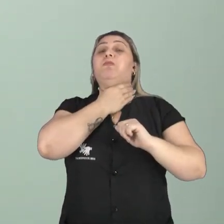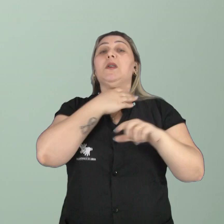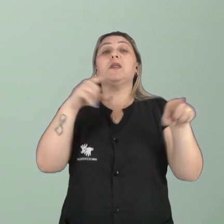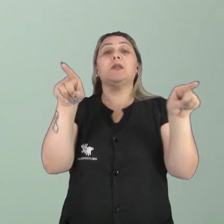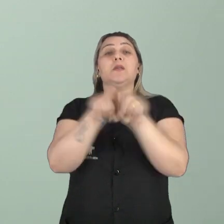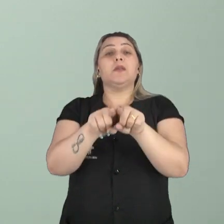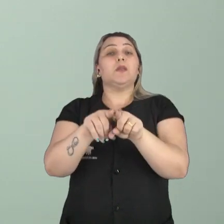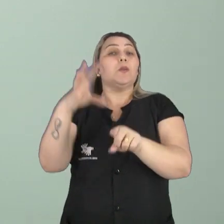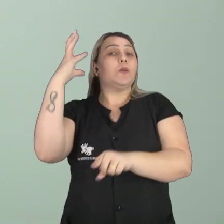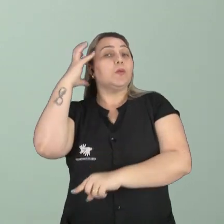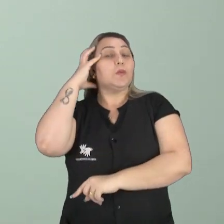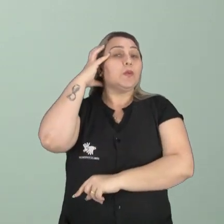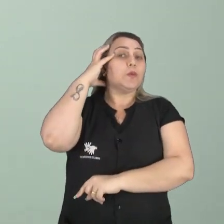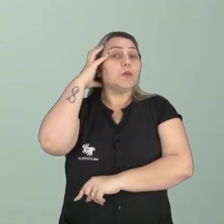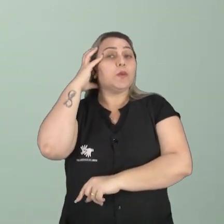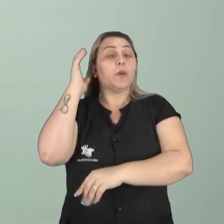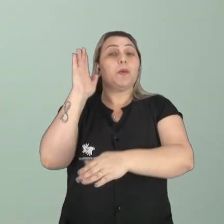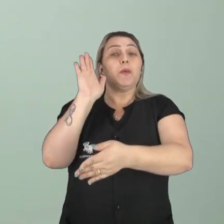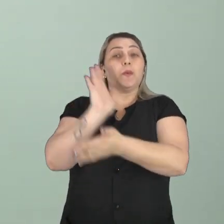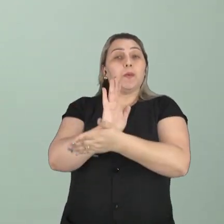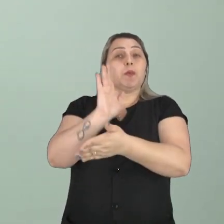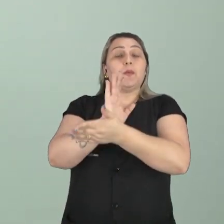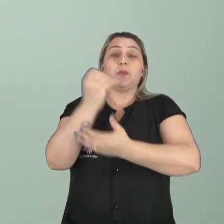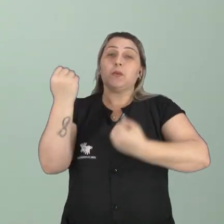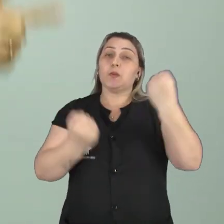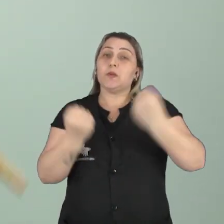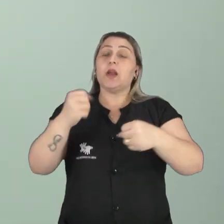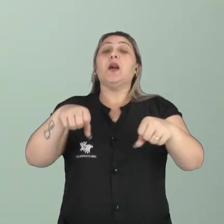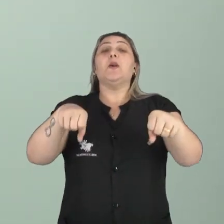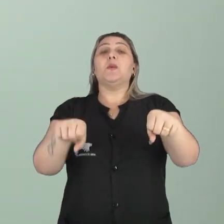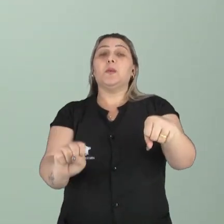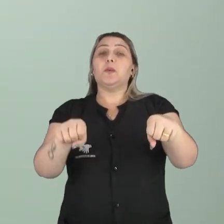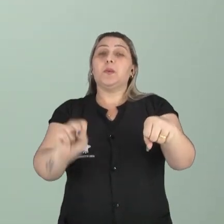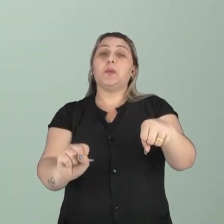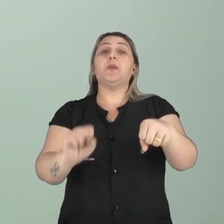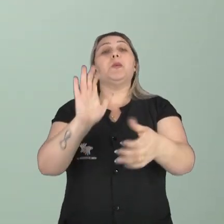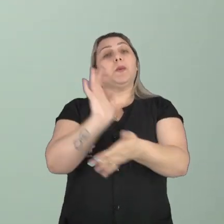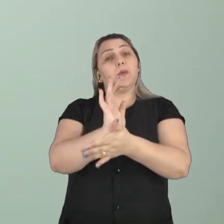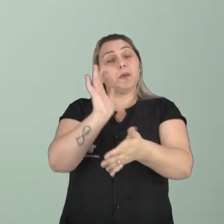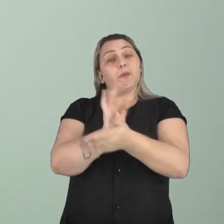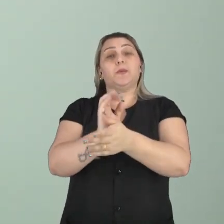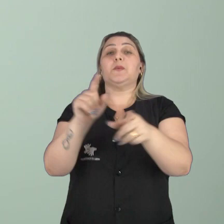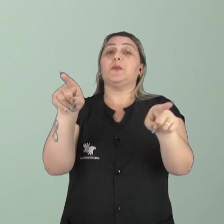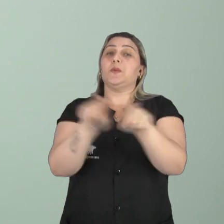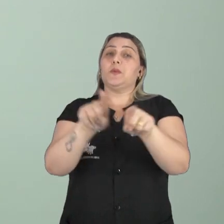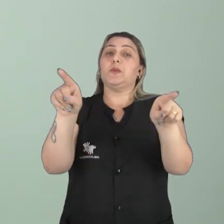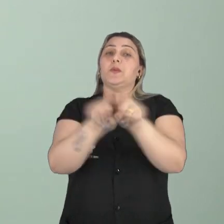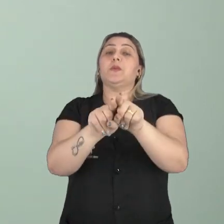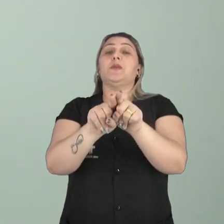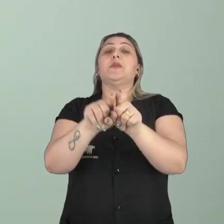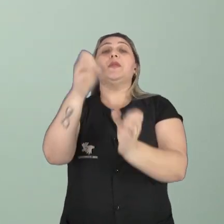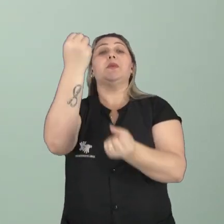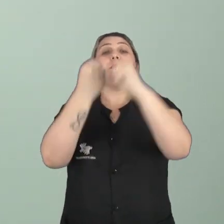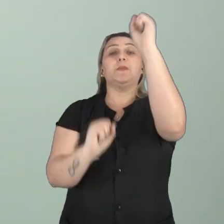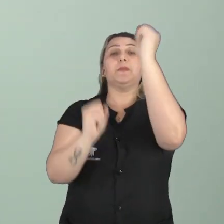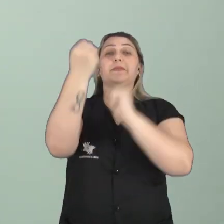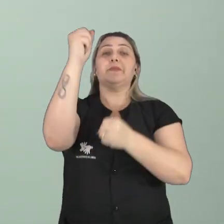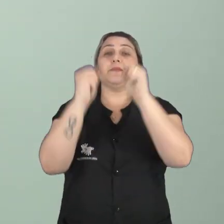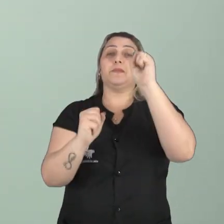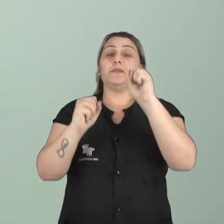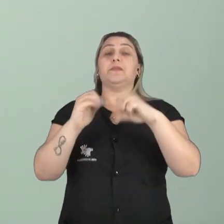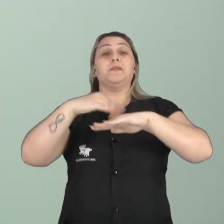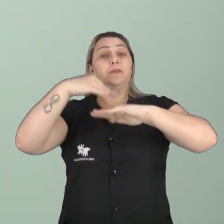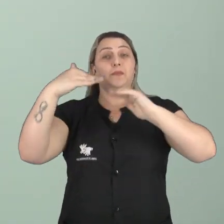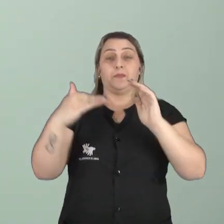ser a buzina dos carros, da motocicleta, das usinas, das fábricas.